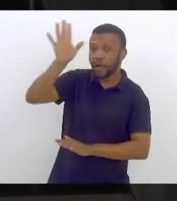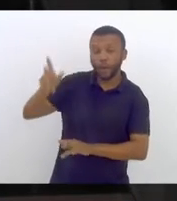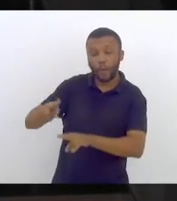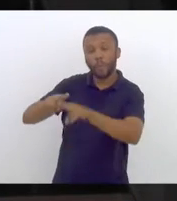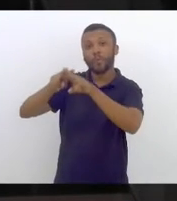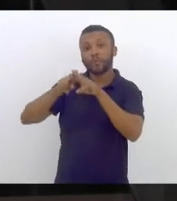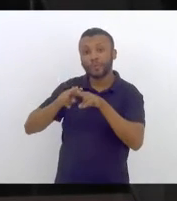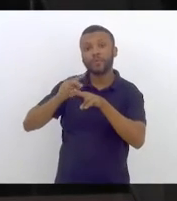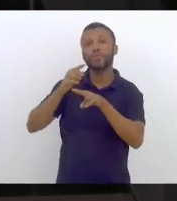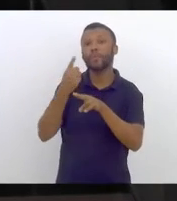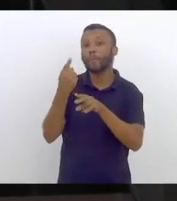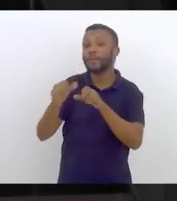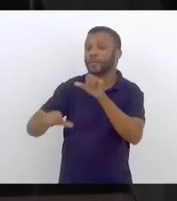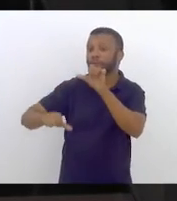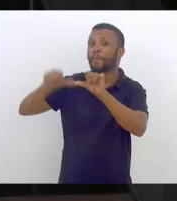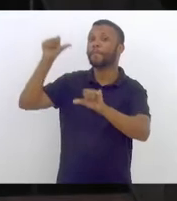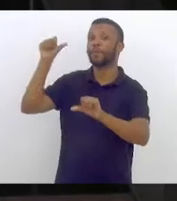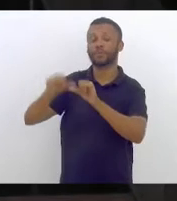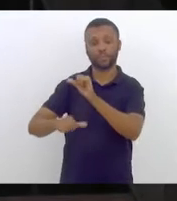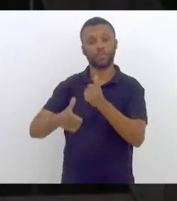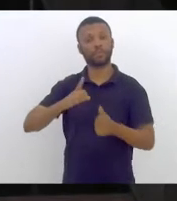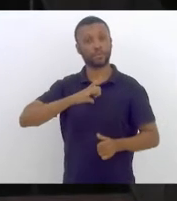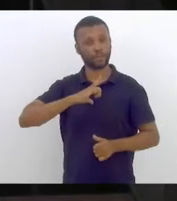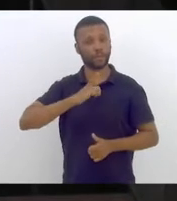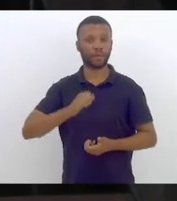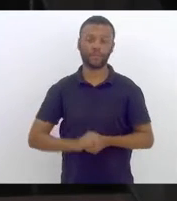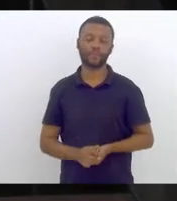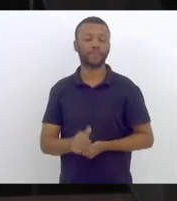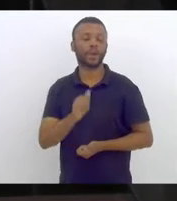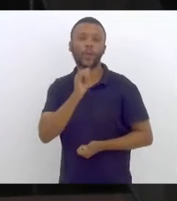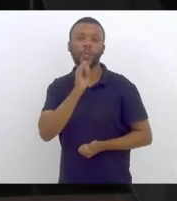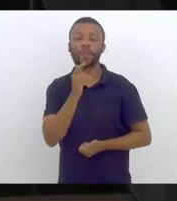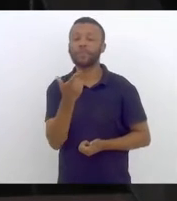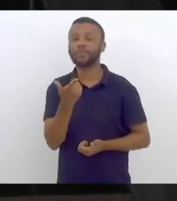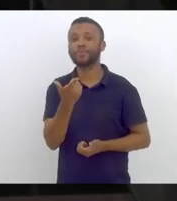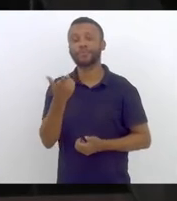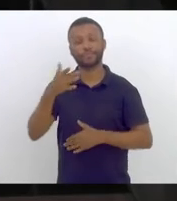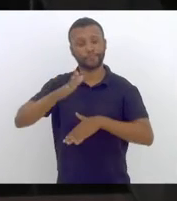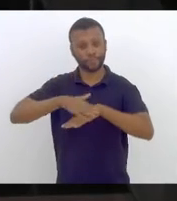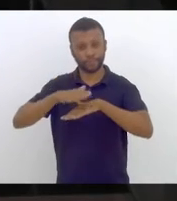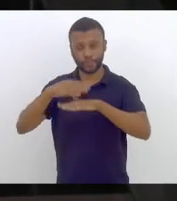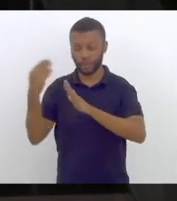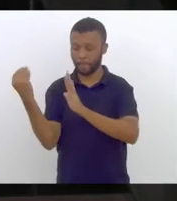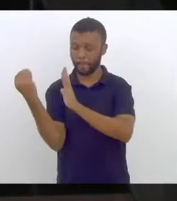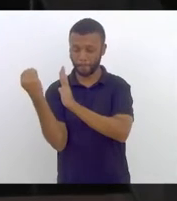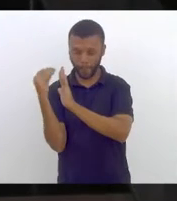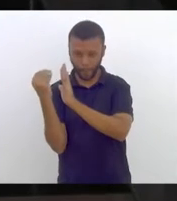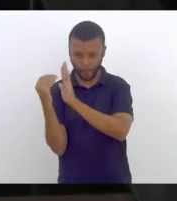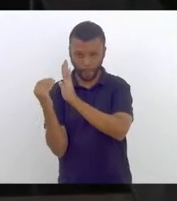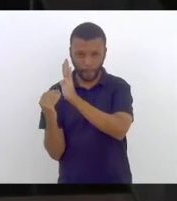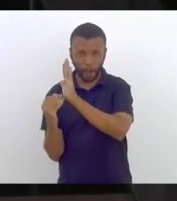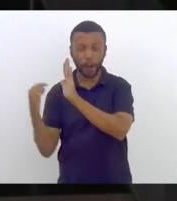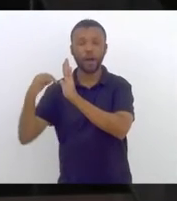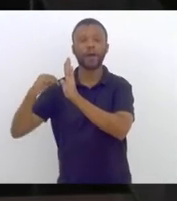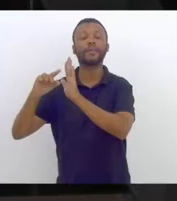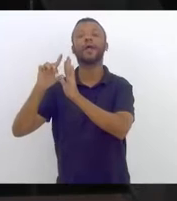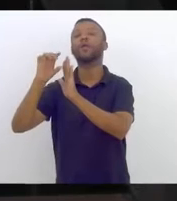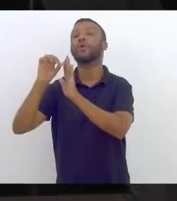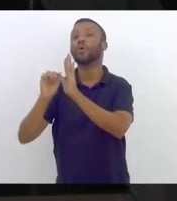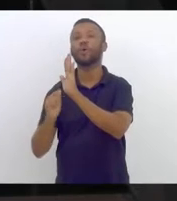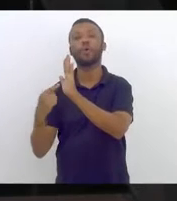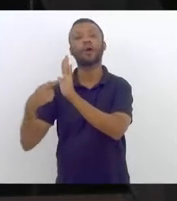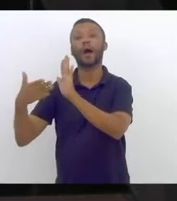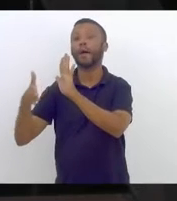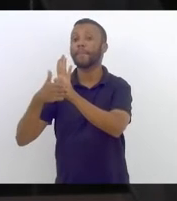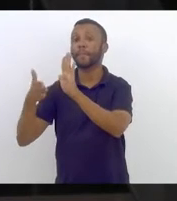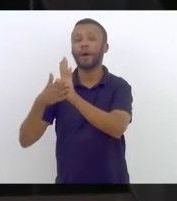uma das modificações que fez. Quando lá escreveu, na LOA, a proposta,